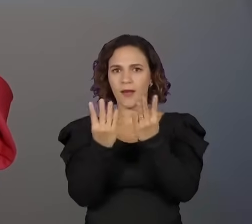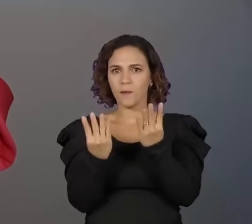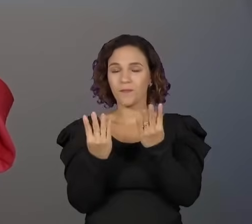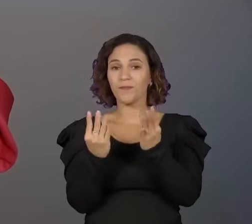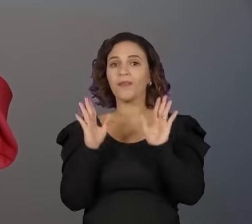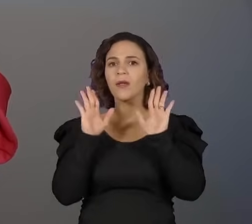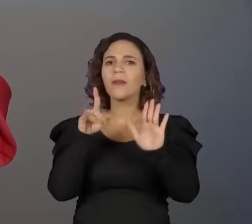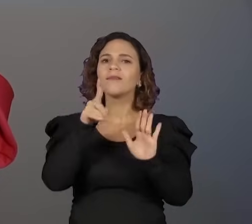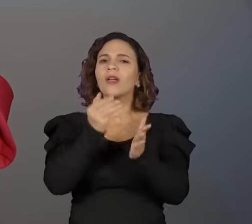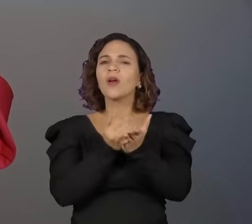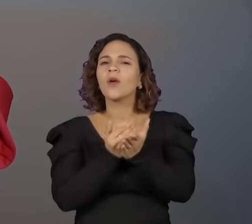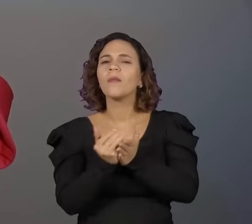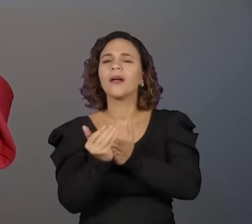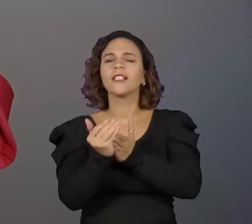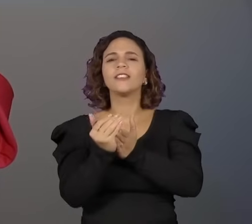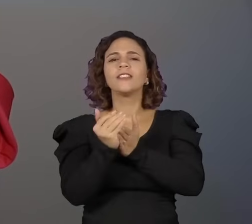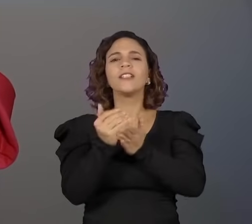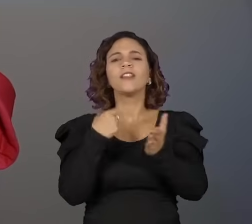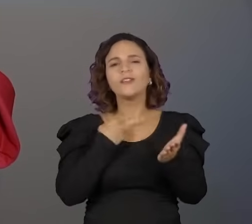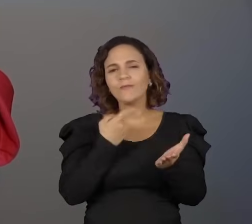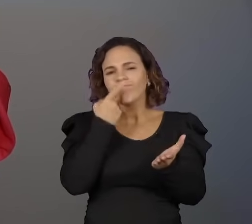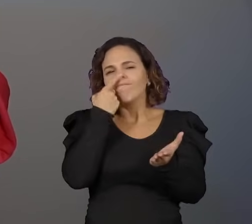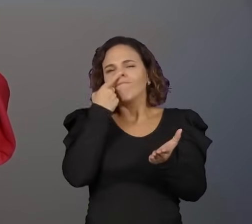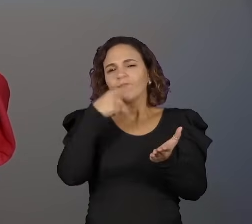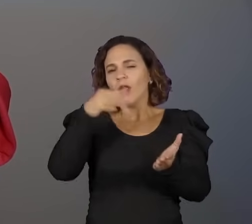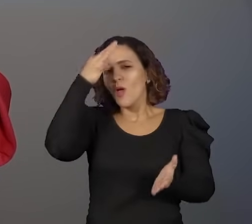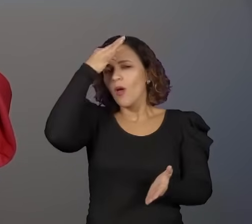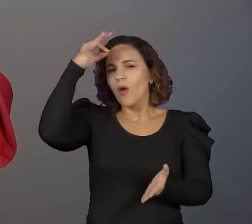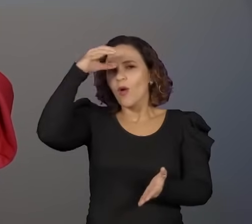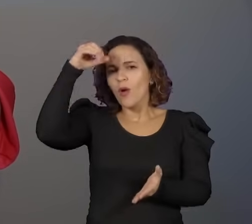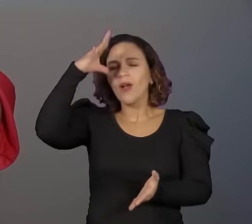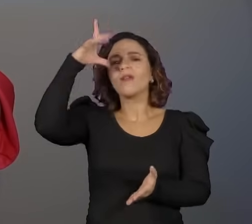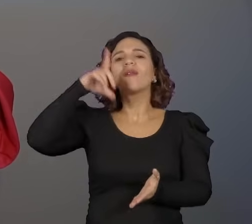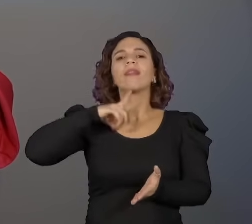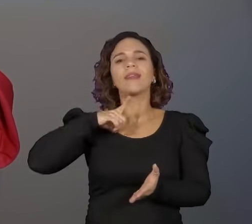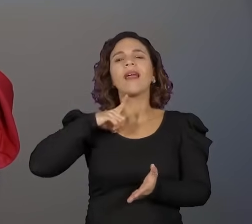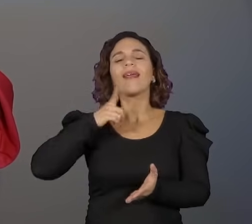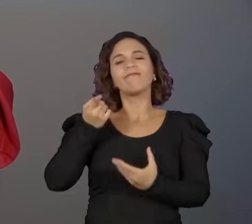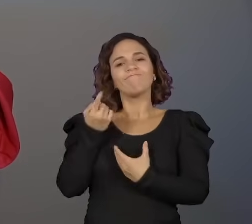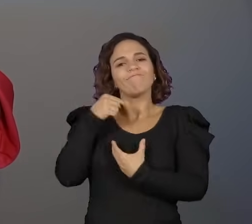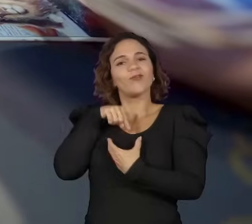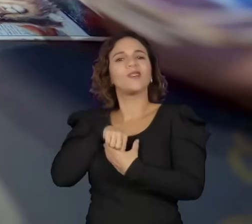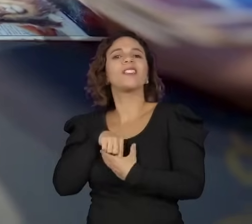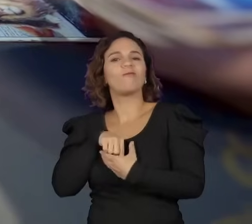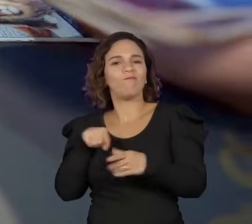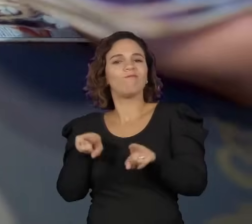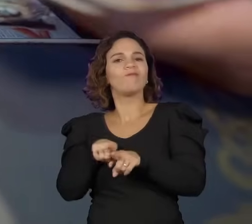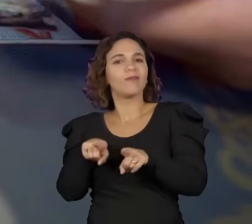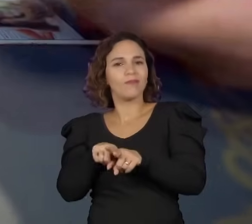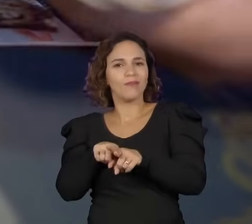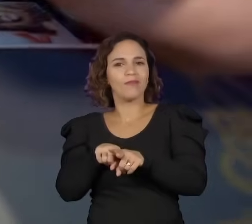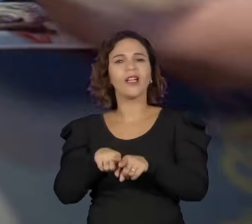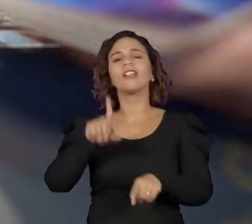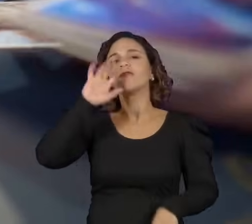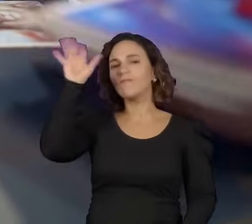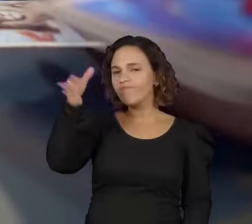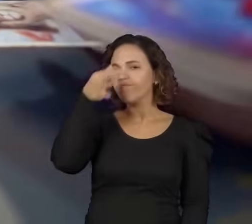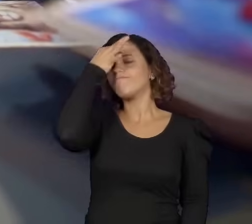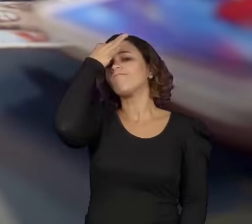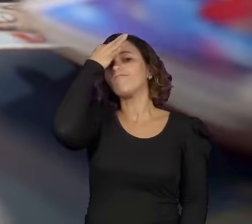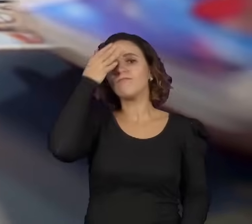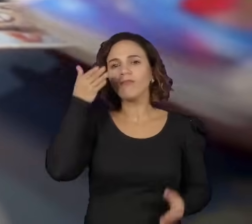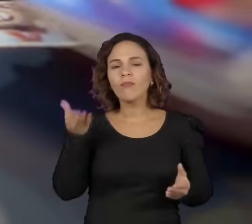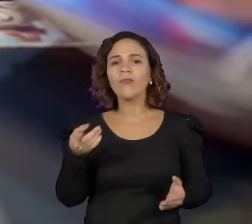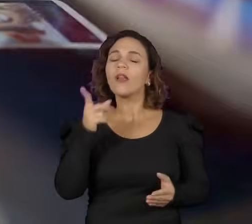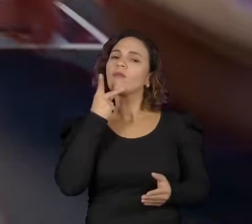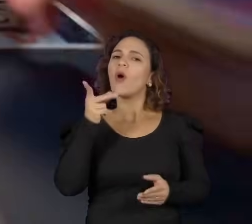você vai se conectando mais com o oráculo, algo se desenvolve além, que é o lado mais intuitivo. O objetivo principal é você gerar